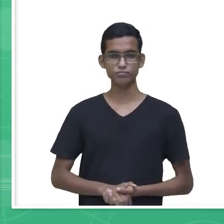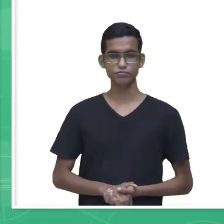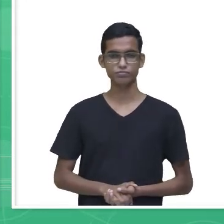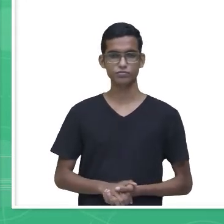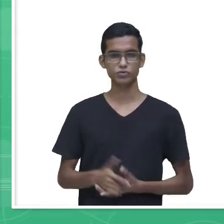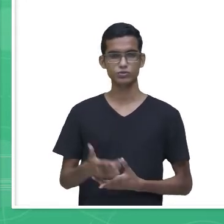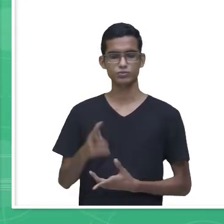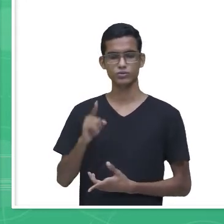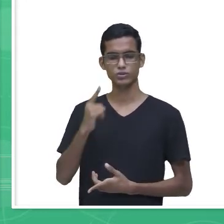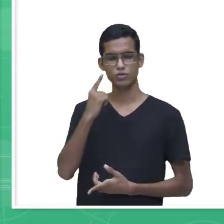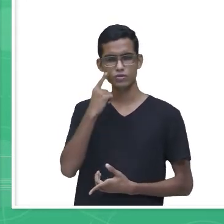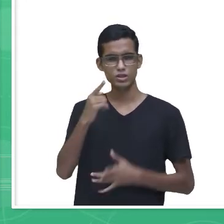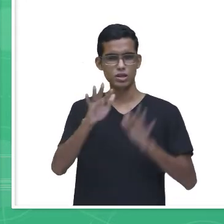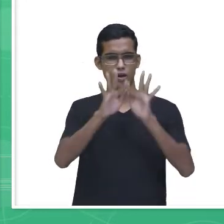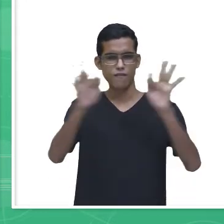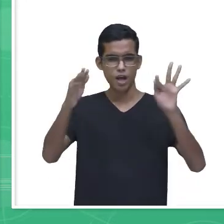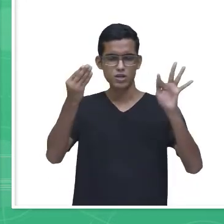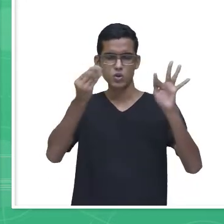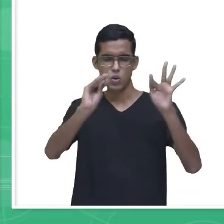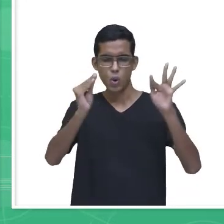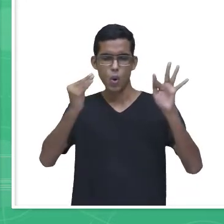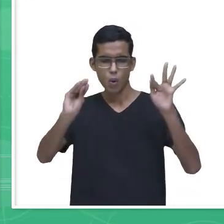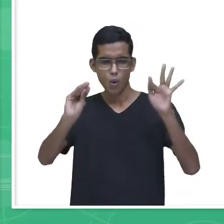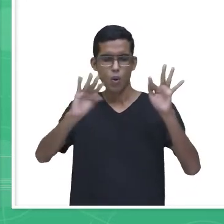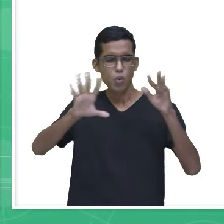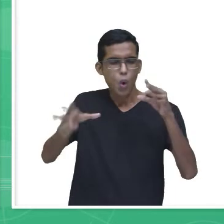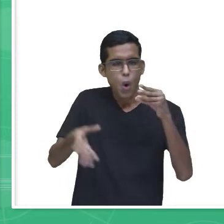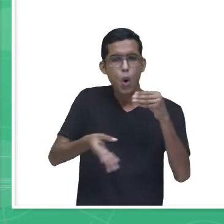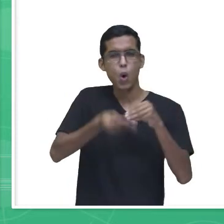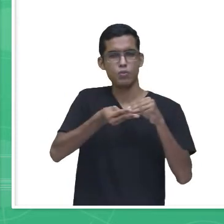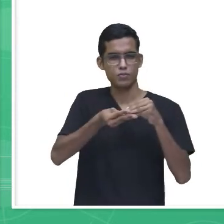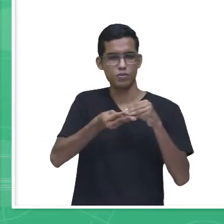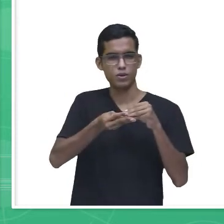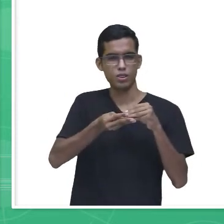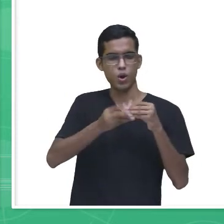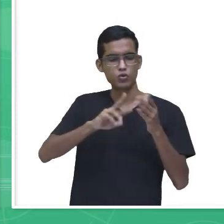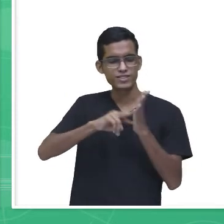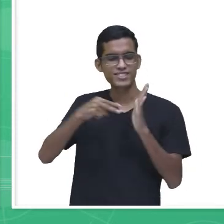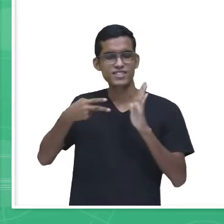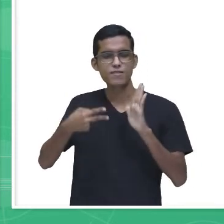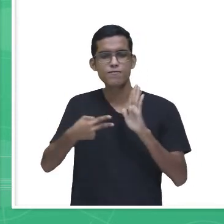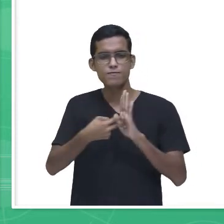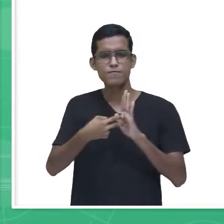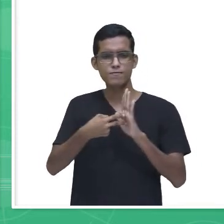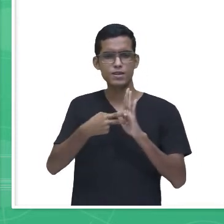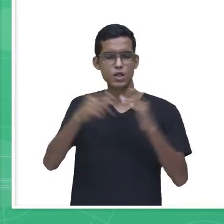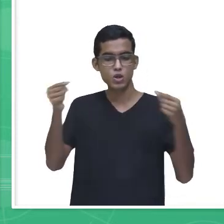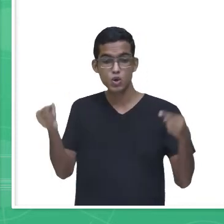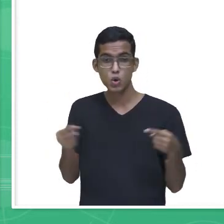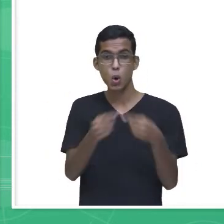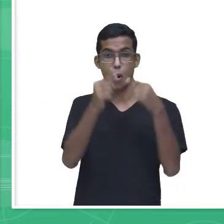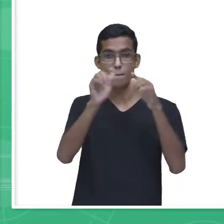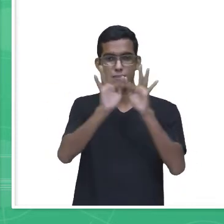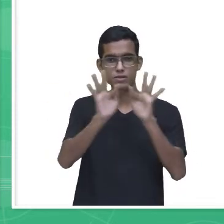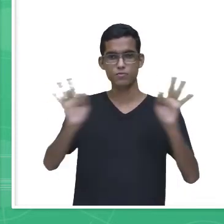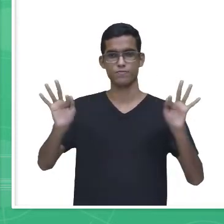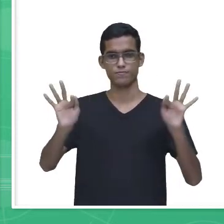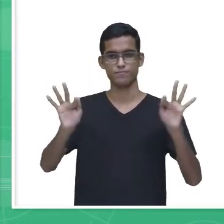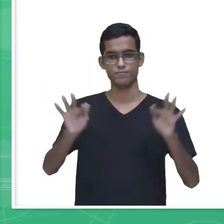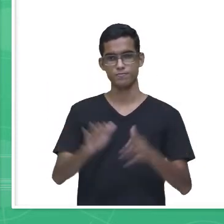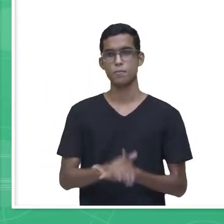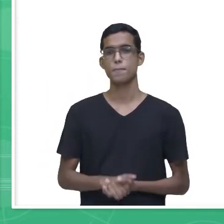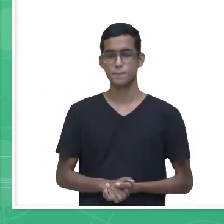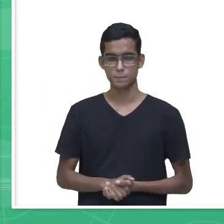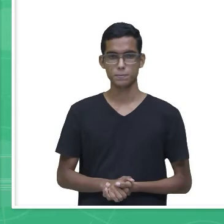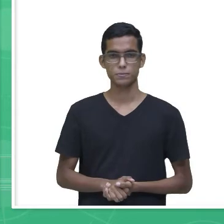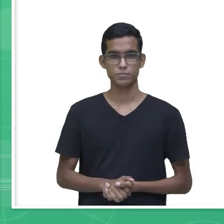um significado, né, que faça referência à frase que tenha sentido. Então, vamos